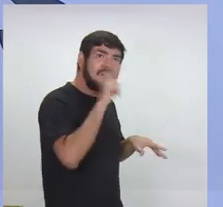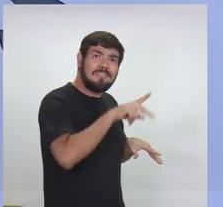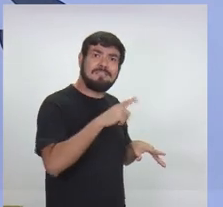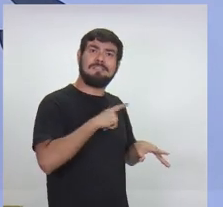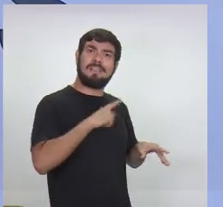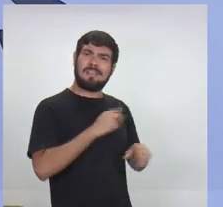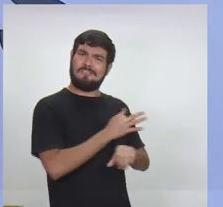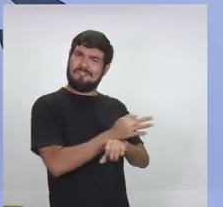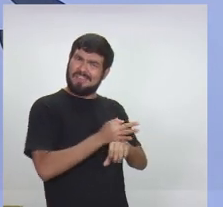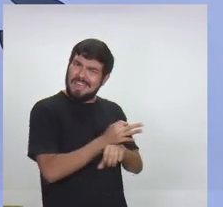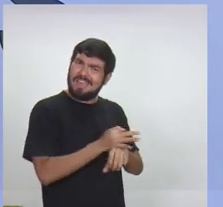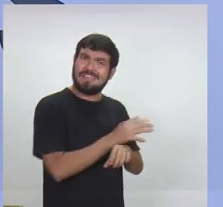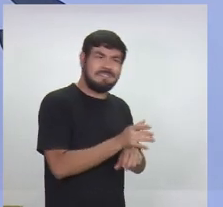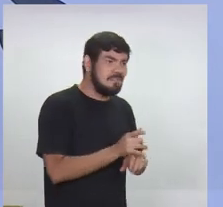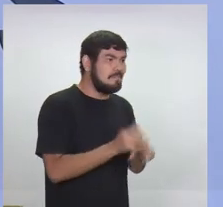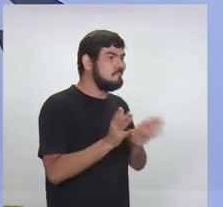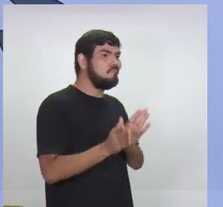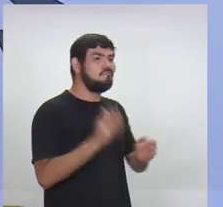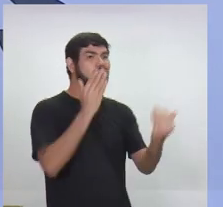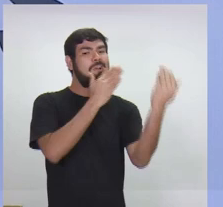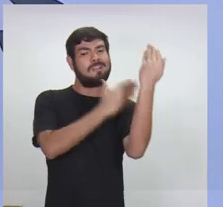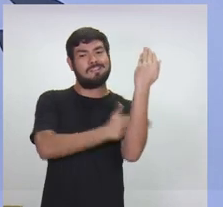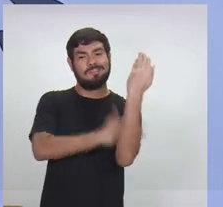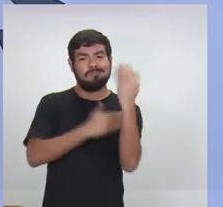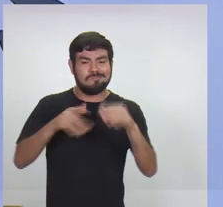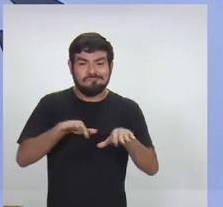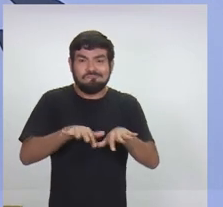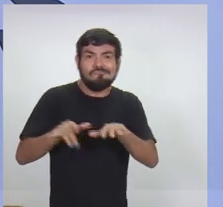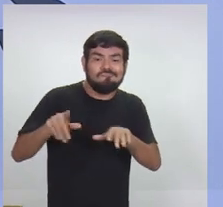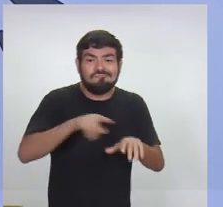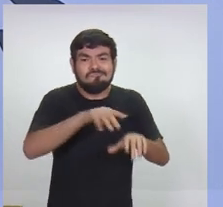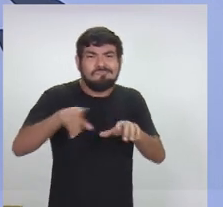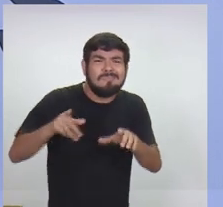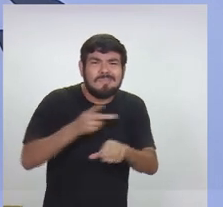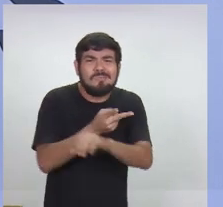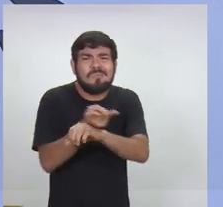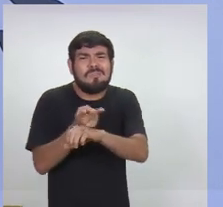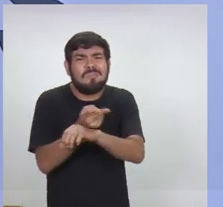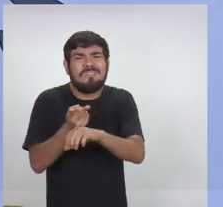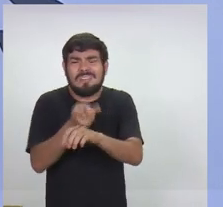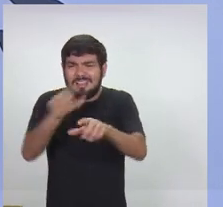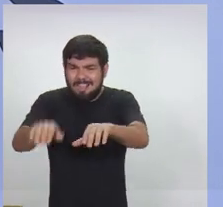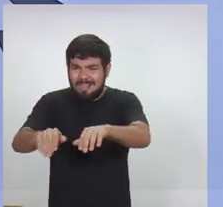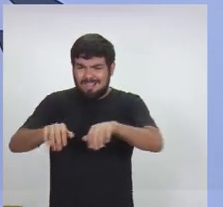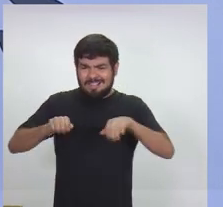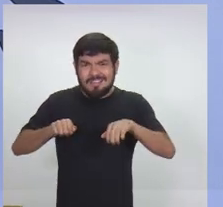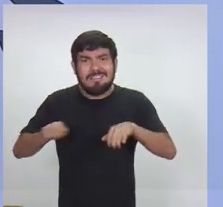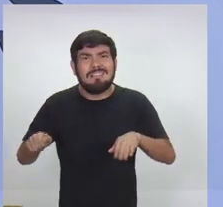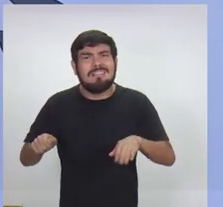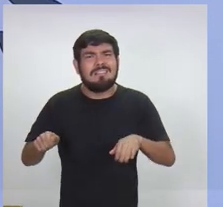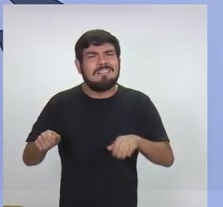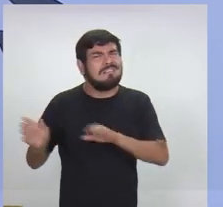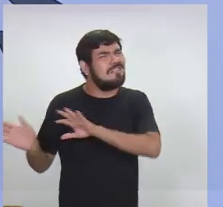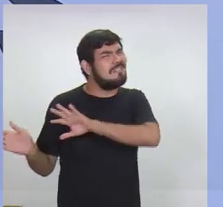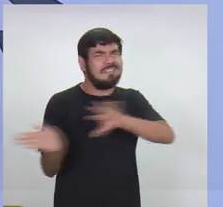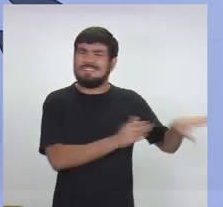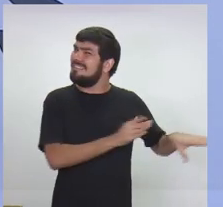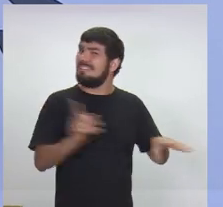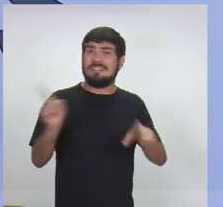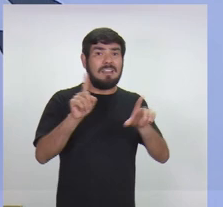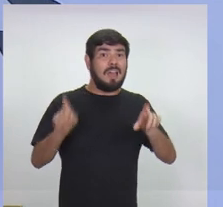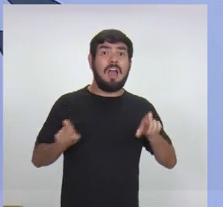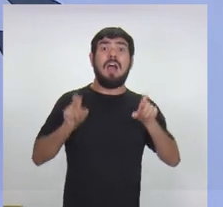ainda tem que ir lá no arquivo e lá na pastilha para saber a vida desse funcionário mas vamos fazer isso